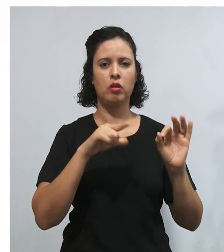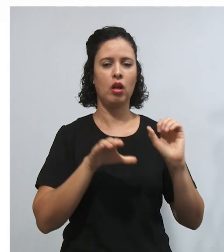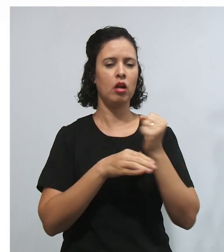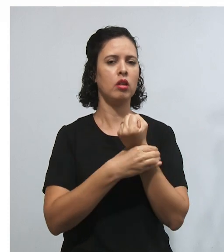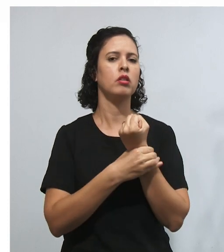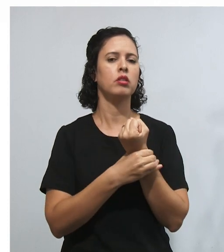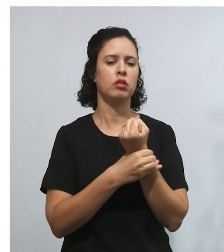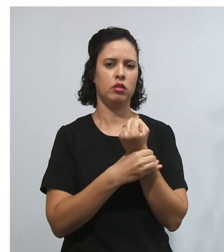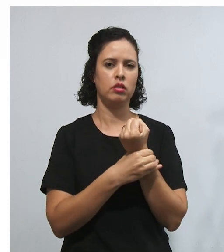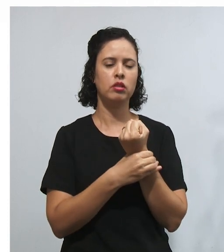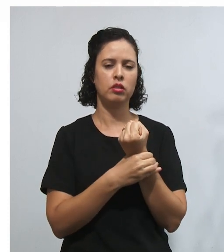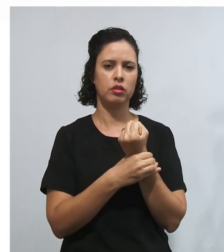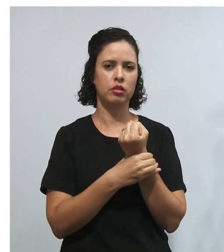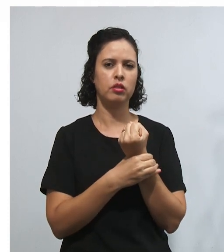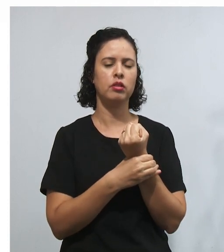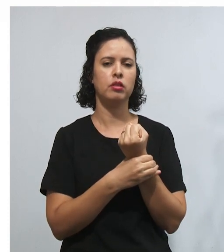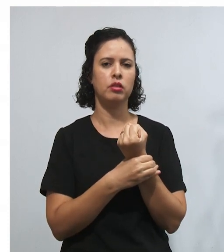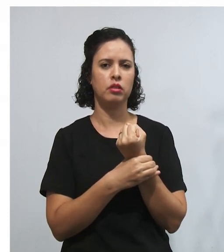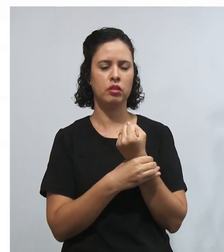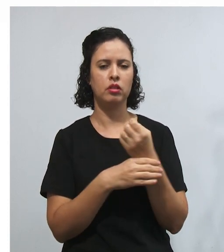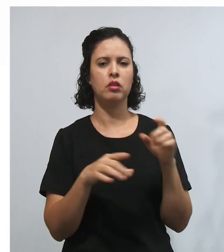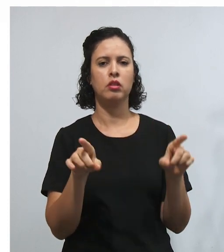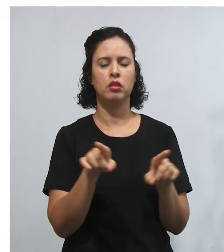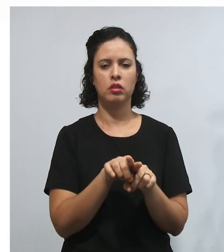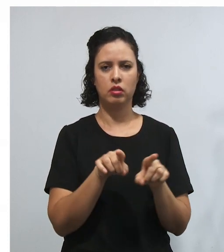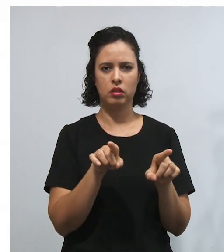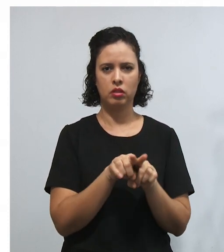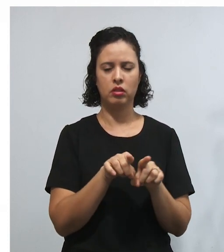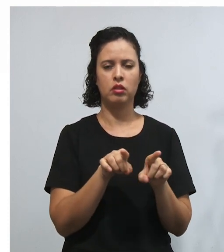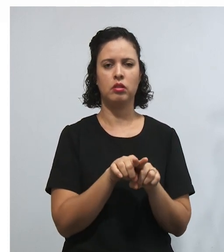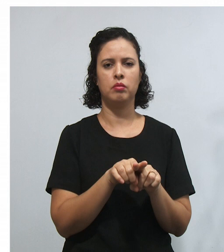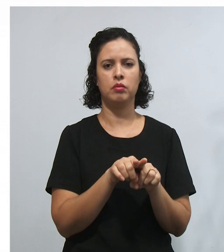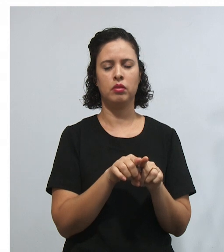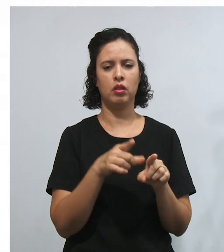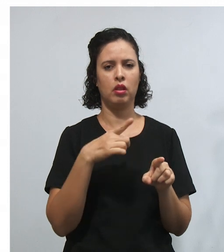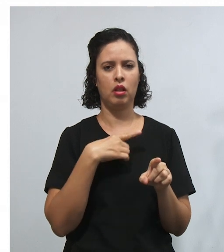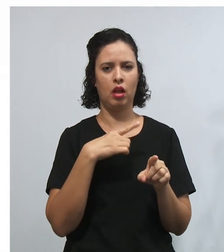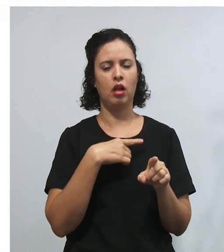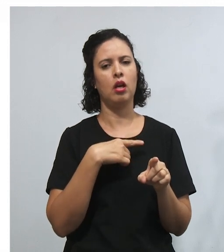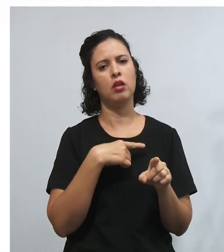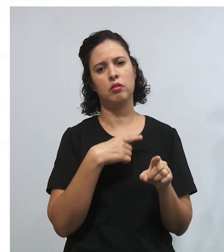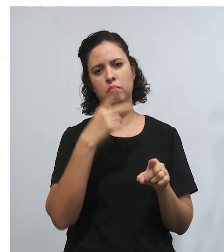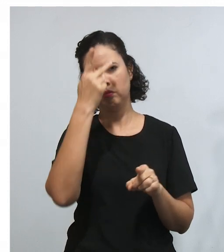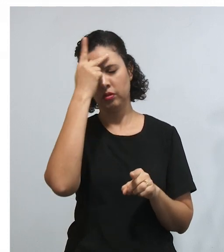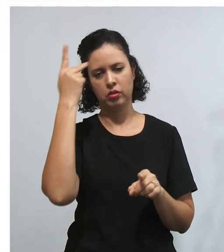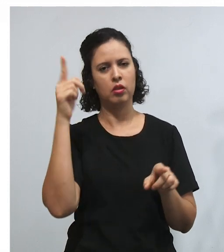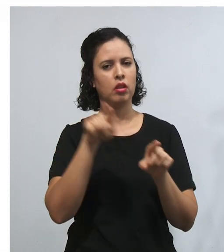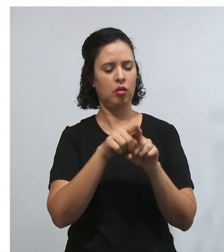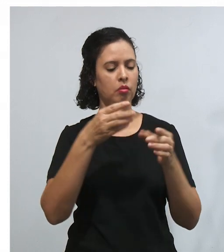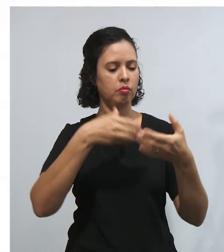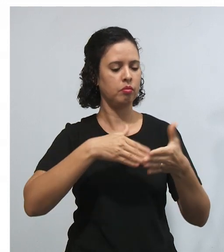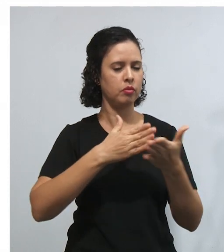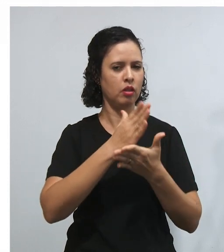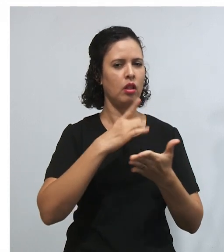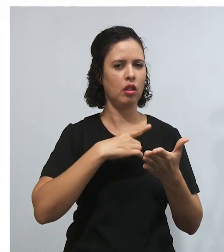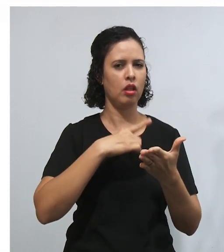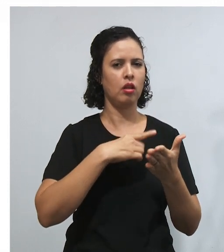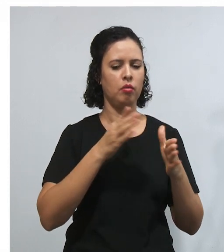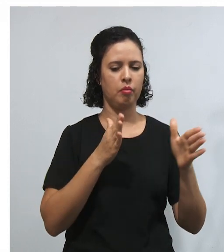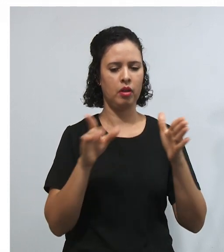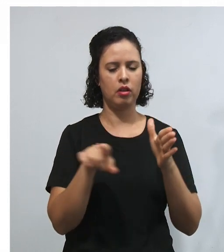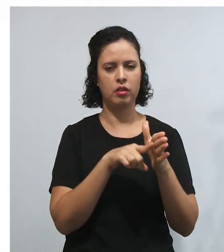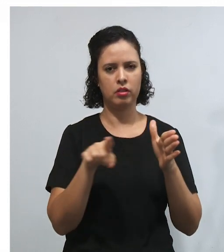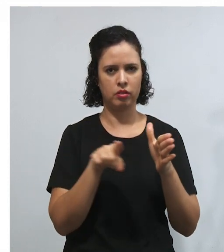Até mesmo para quem é concursado tem que ainda alcançar a estabilidade, né? Passa por todo aquele processo de avaliação, aquele prazo e tal.